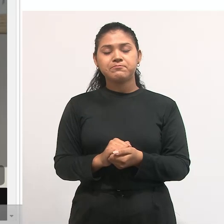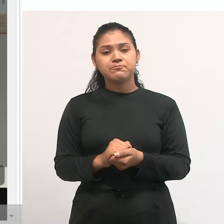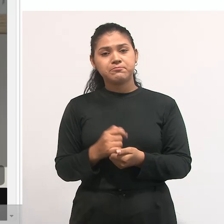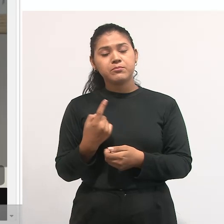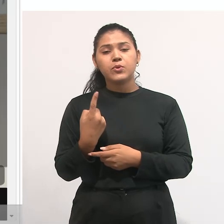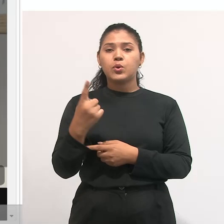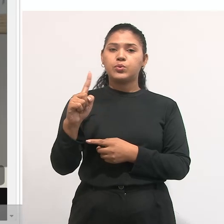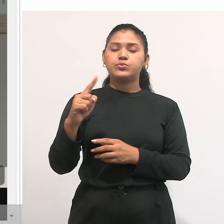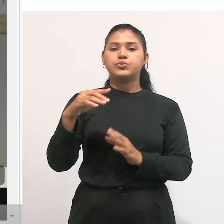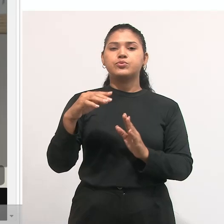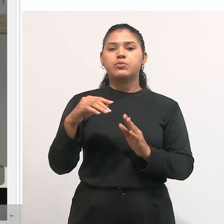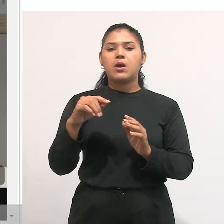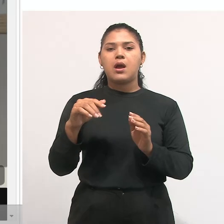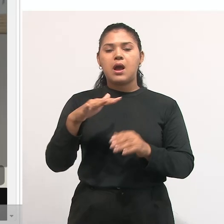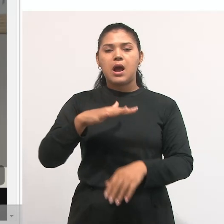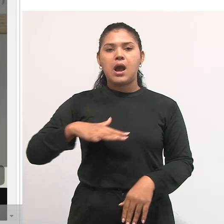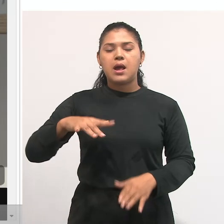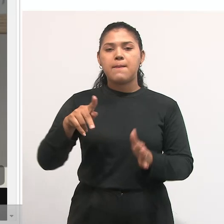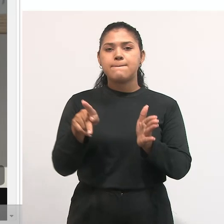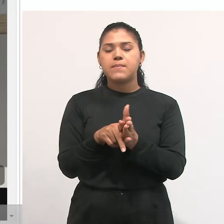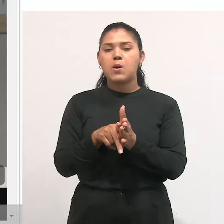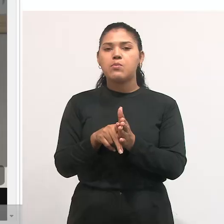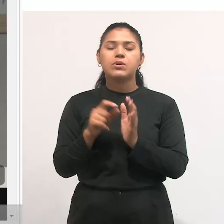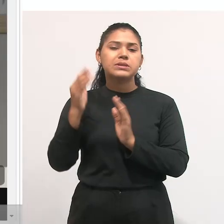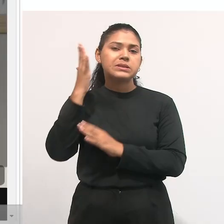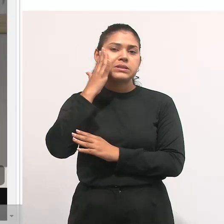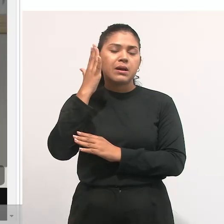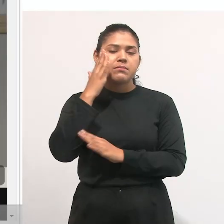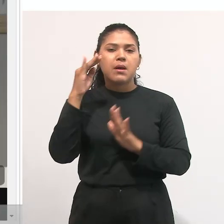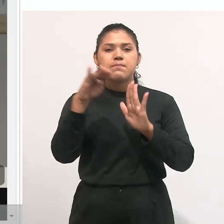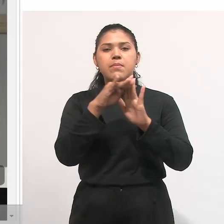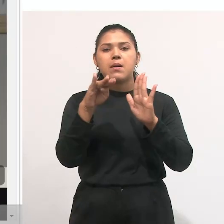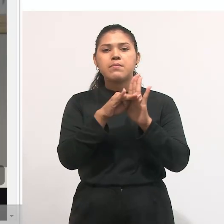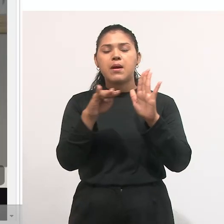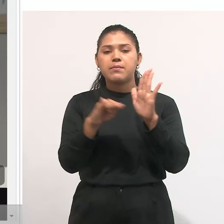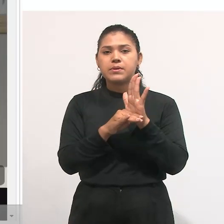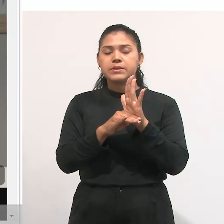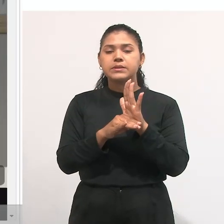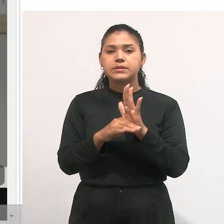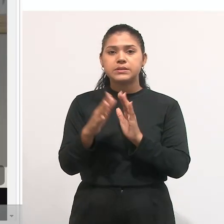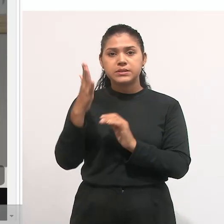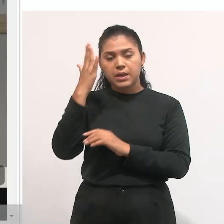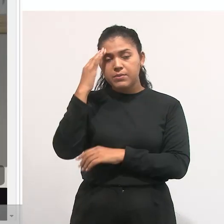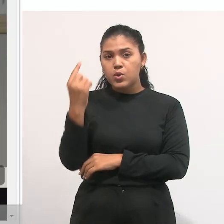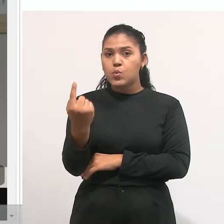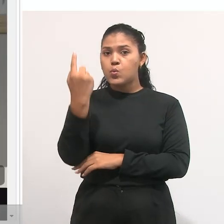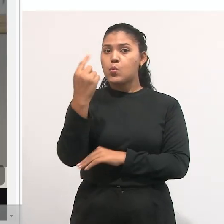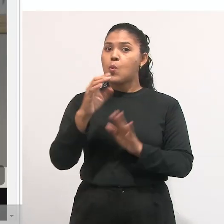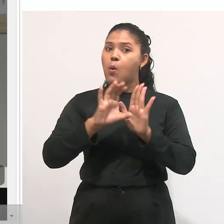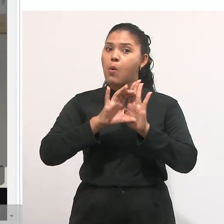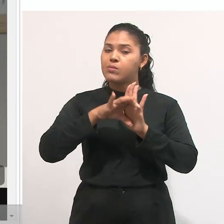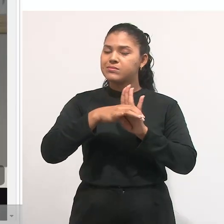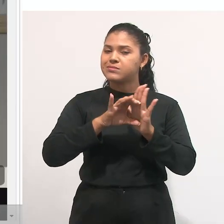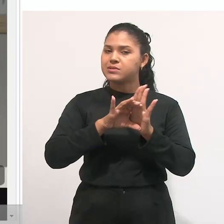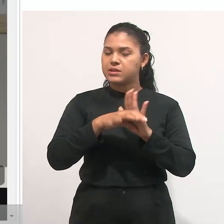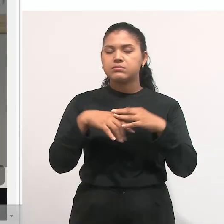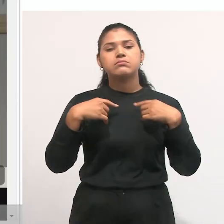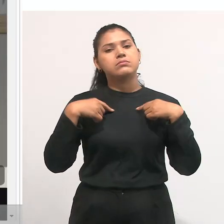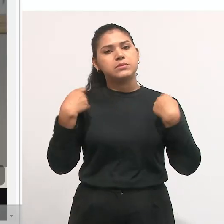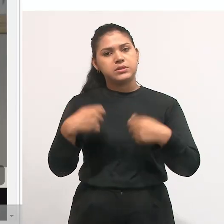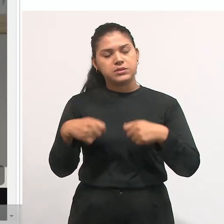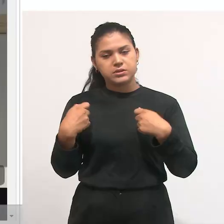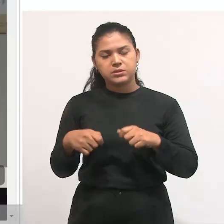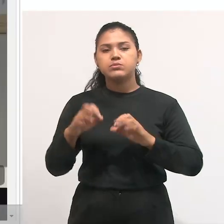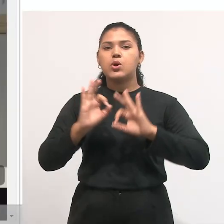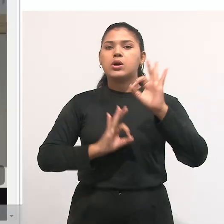modalidade organizada por competências, como eu já falei, que é pensada a partir do conceito de que nós devemos mobilizar